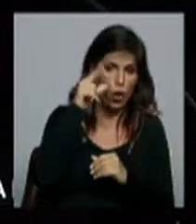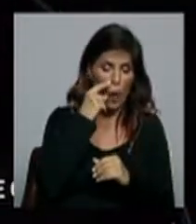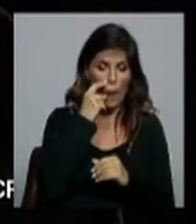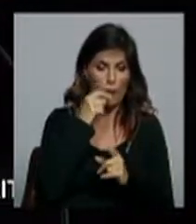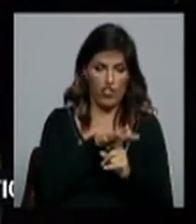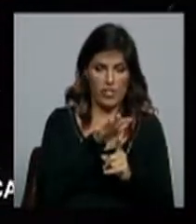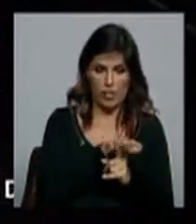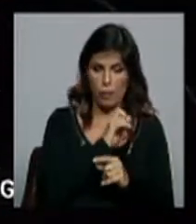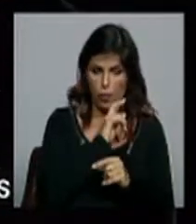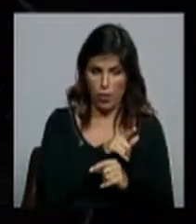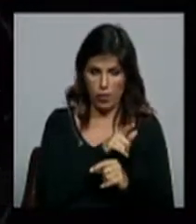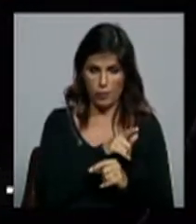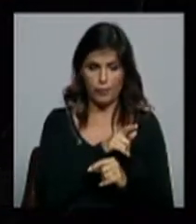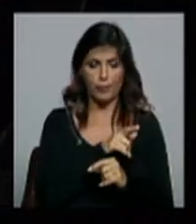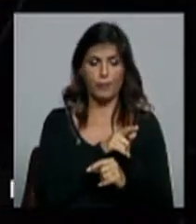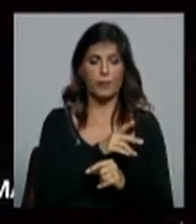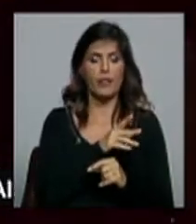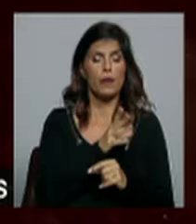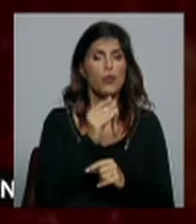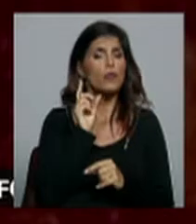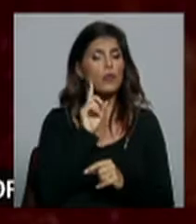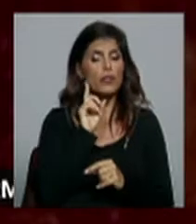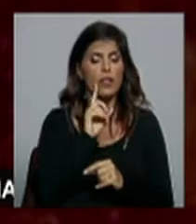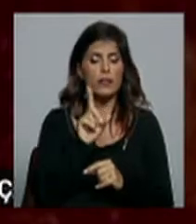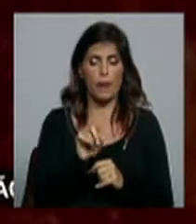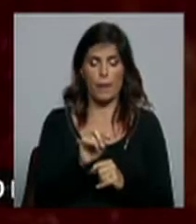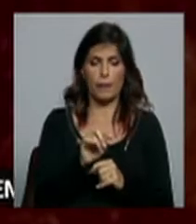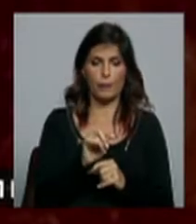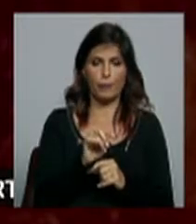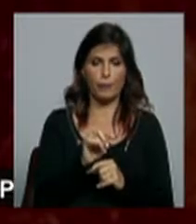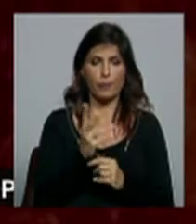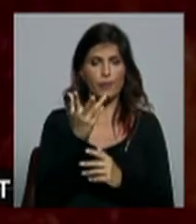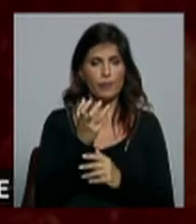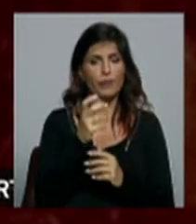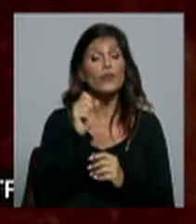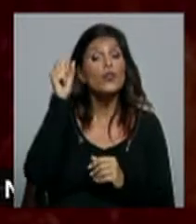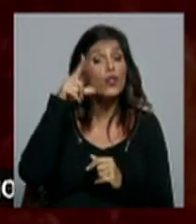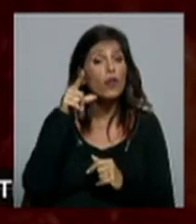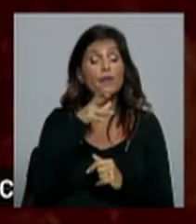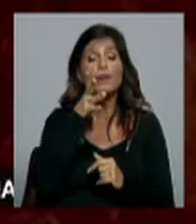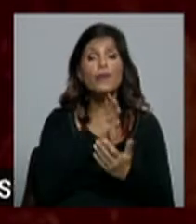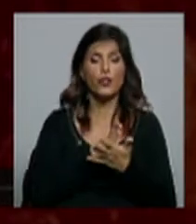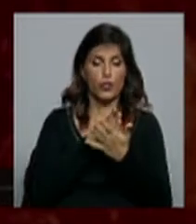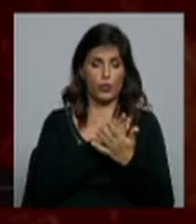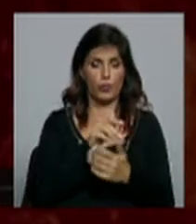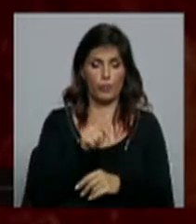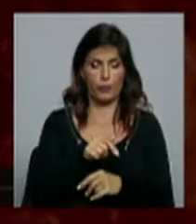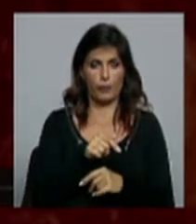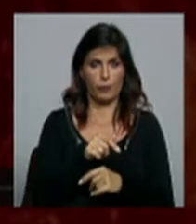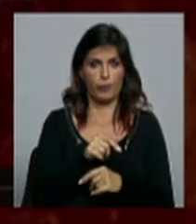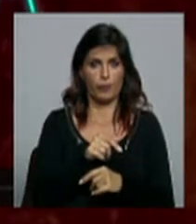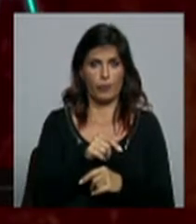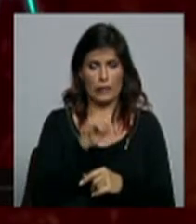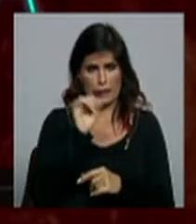e ser fundamental também para os campos, para o ciclo magnético do Sol? Bom, o que diz este estudo é o seguinte: